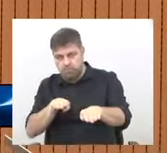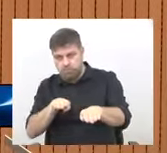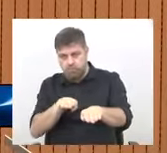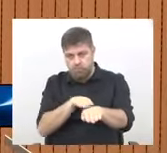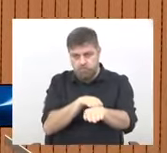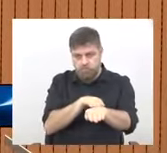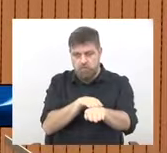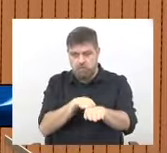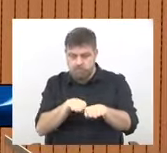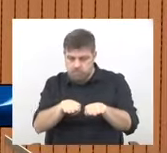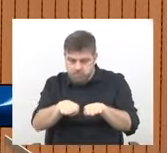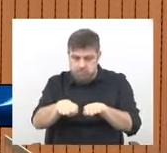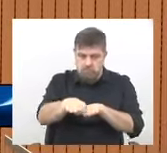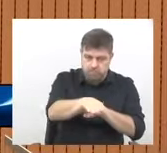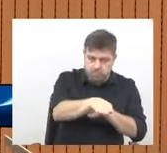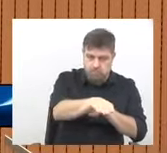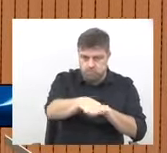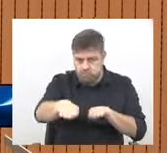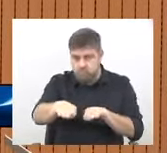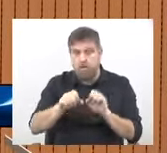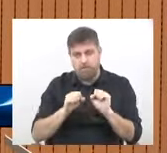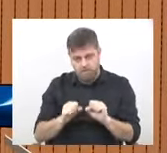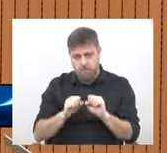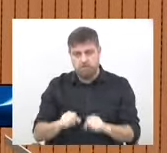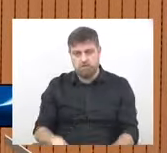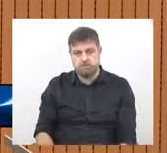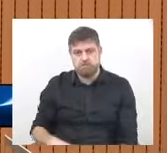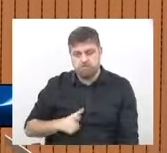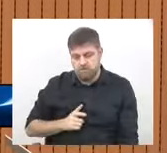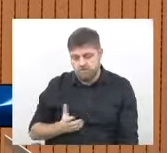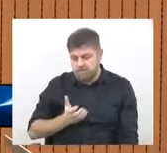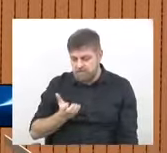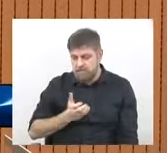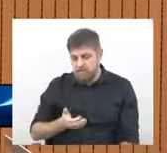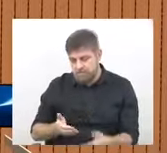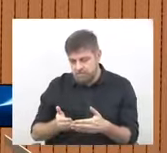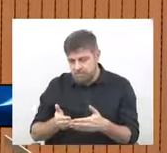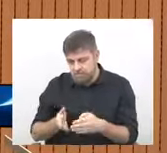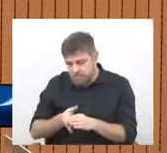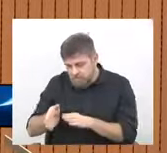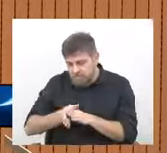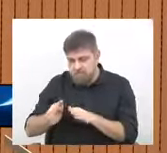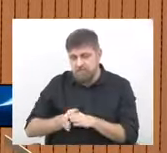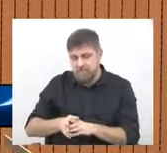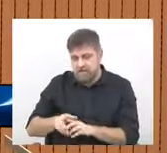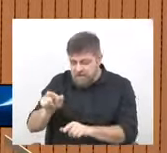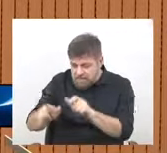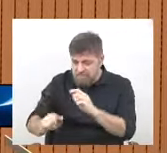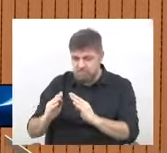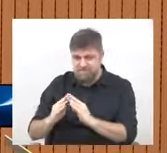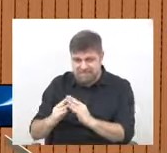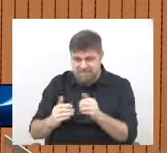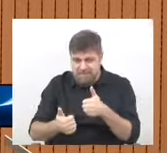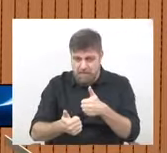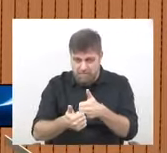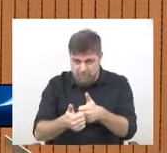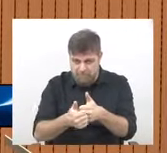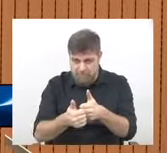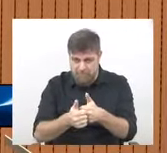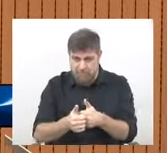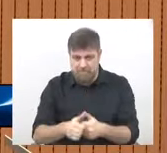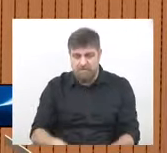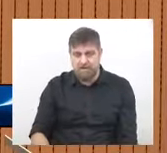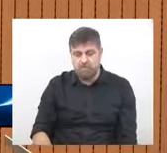para aqueles moradores e comerciantes dessas regiões, principalmente aqueles próximos da região do